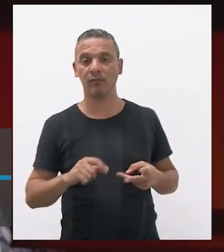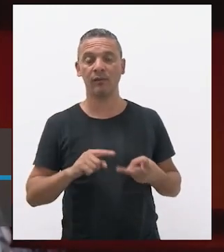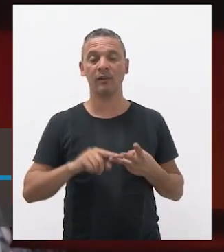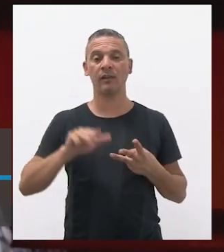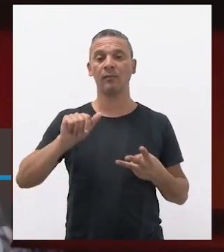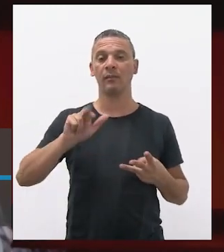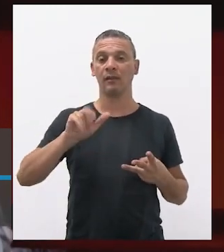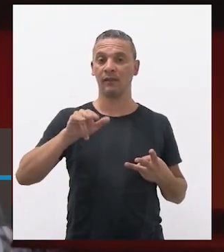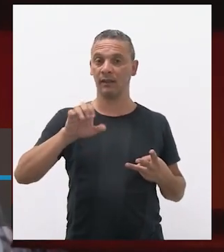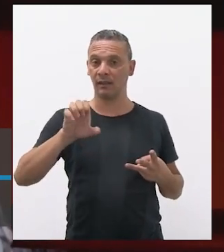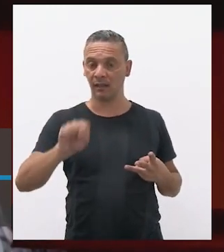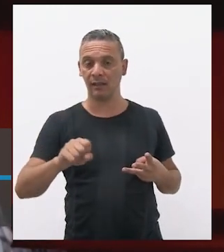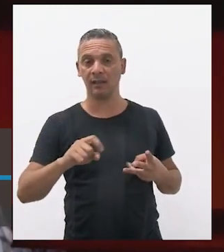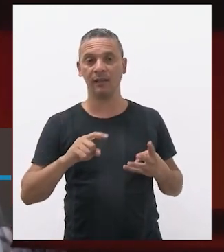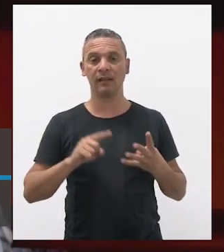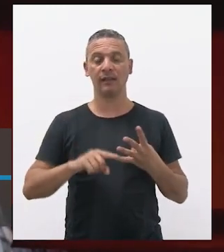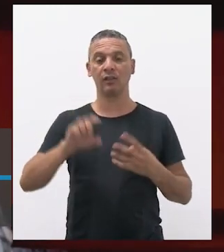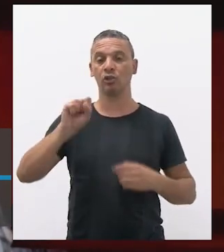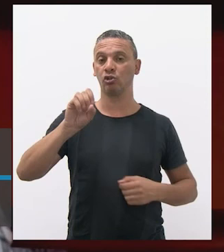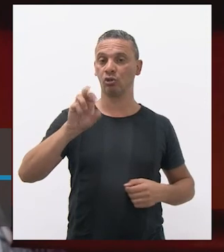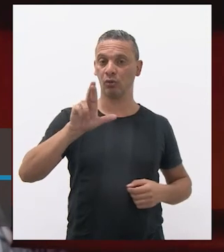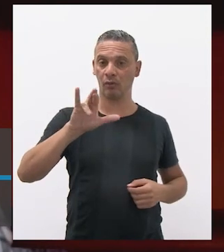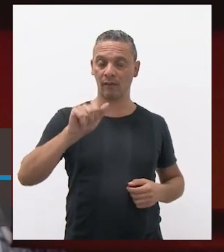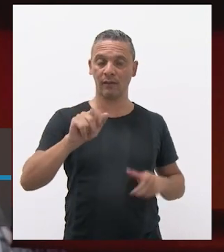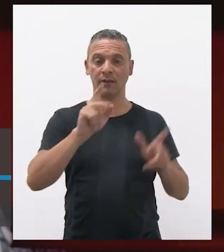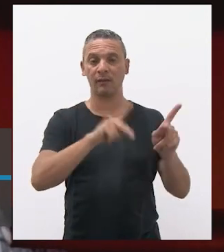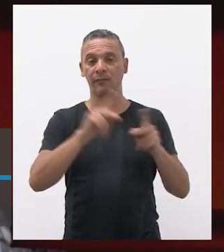dano significativo a essas mulheres.